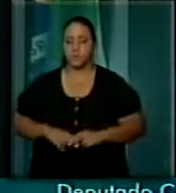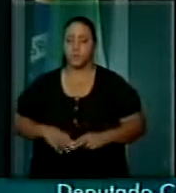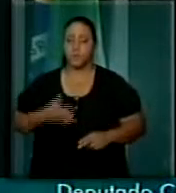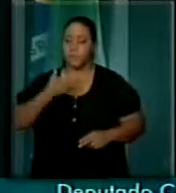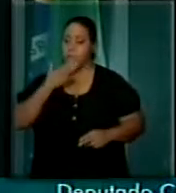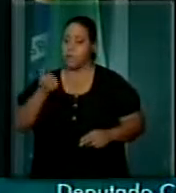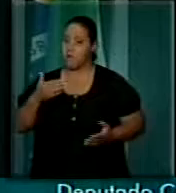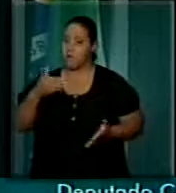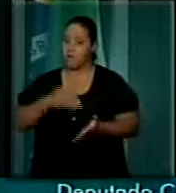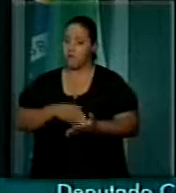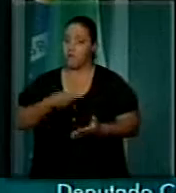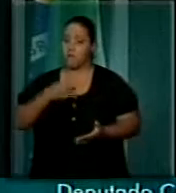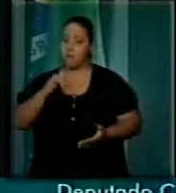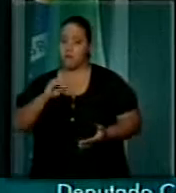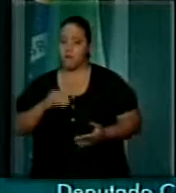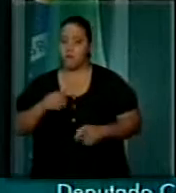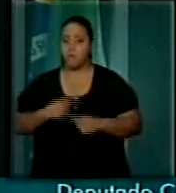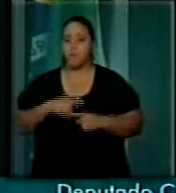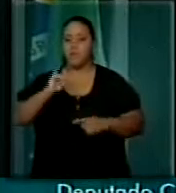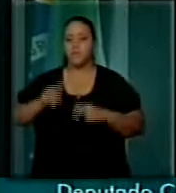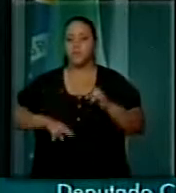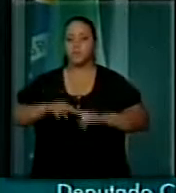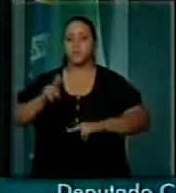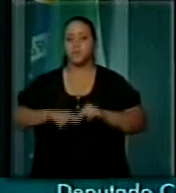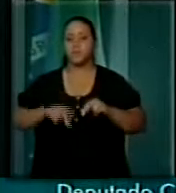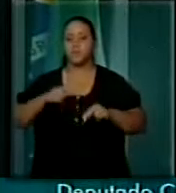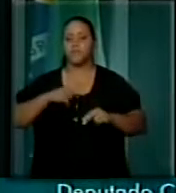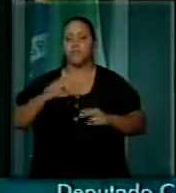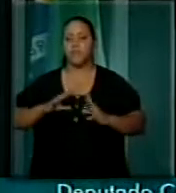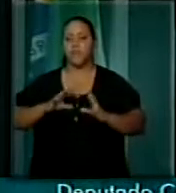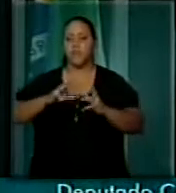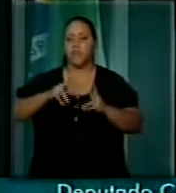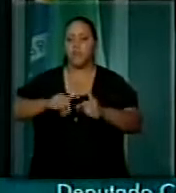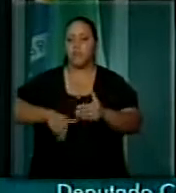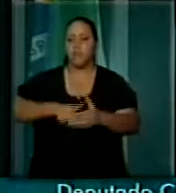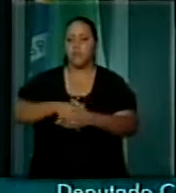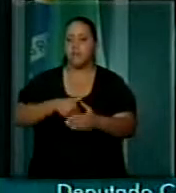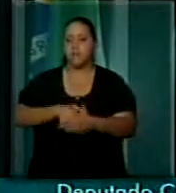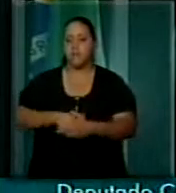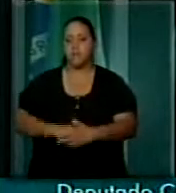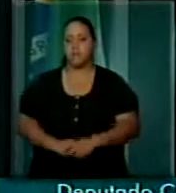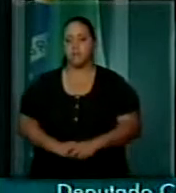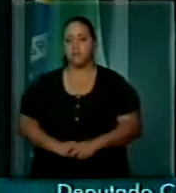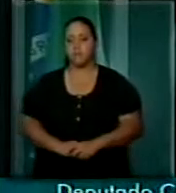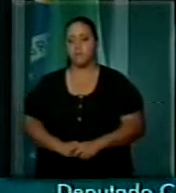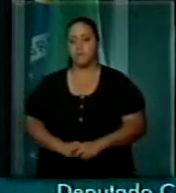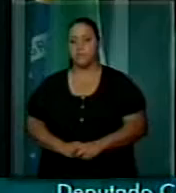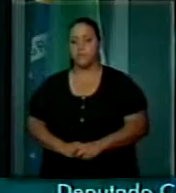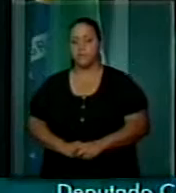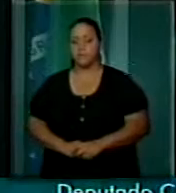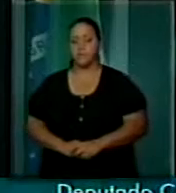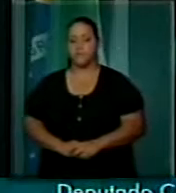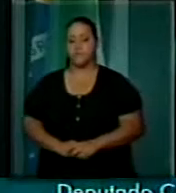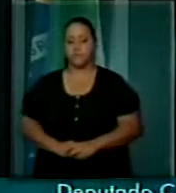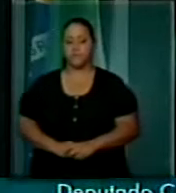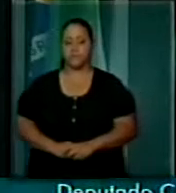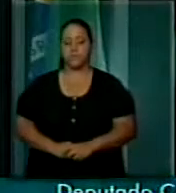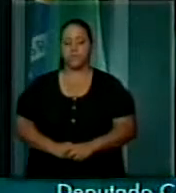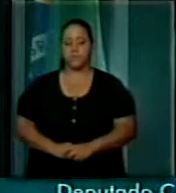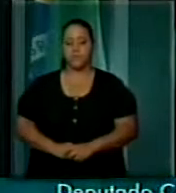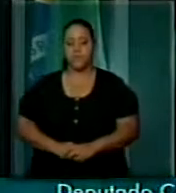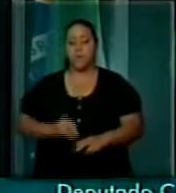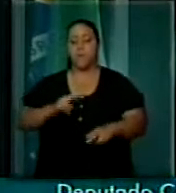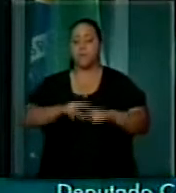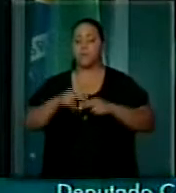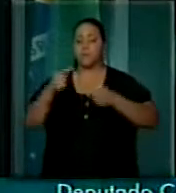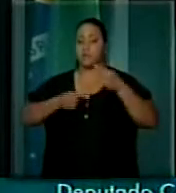preferência até maio, porque em junho nós teremos a Copa do Mundo. E nesse debate, da nossa parte,